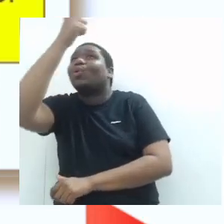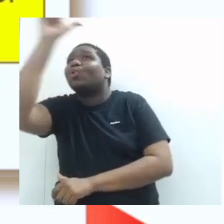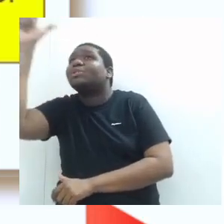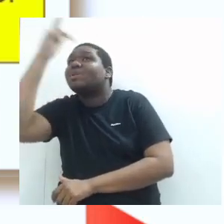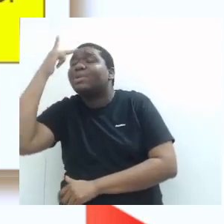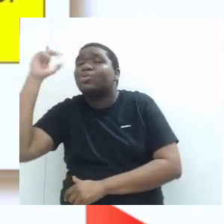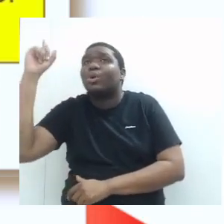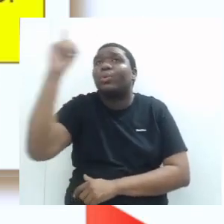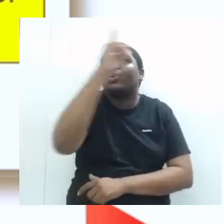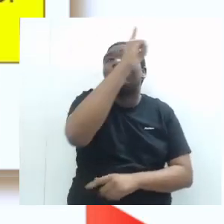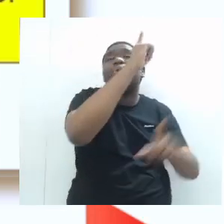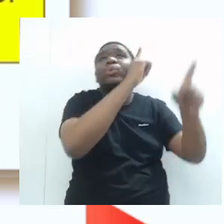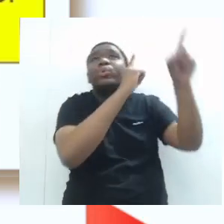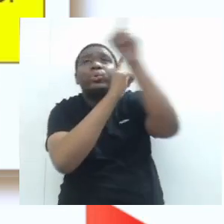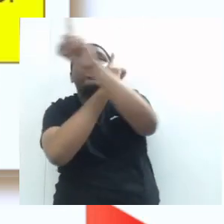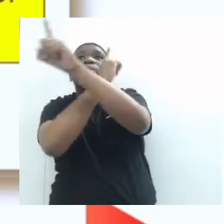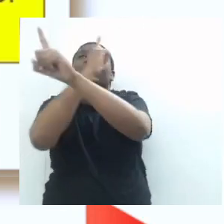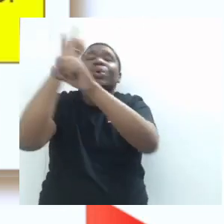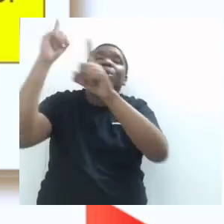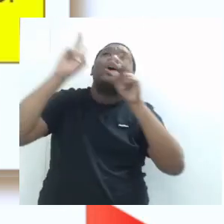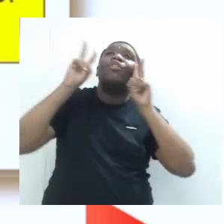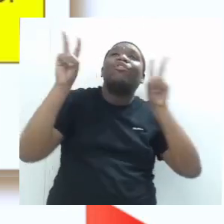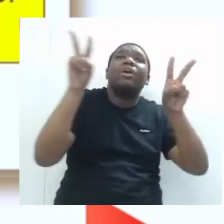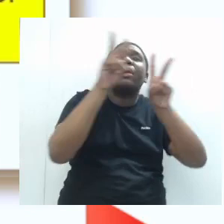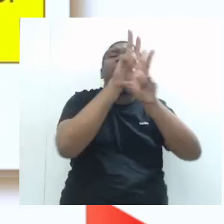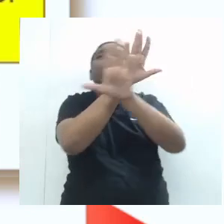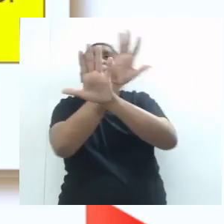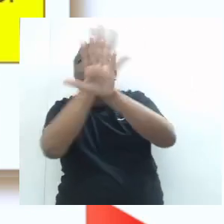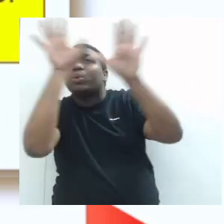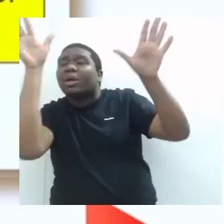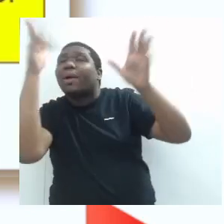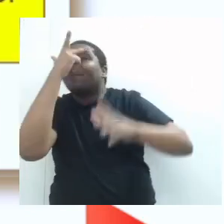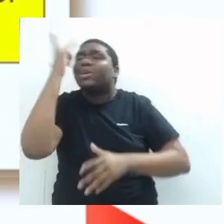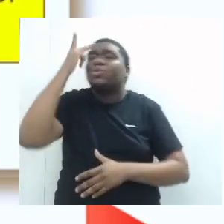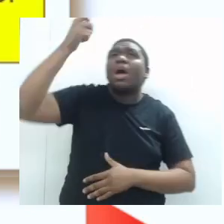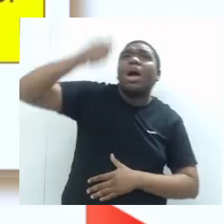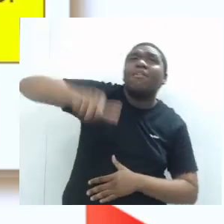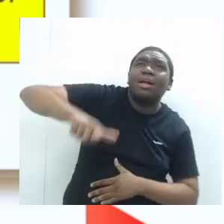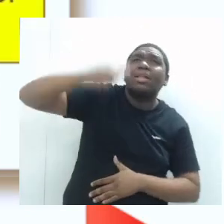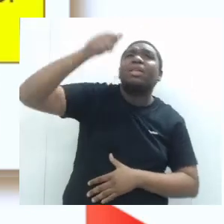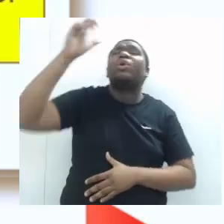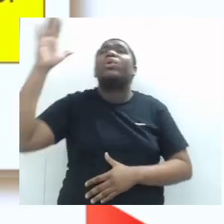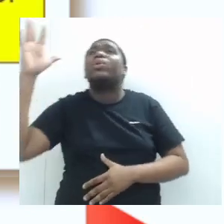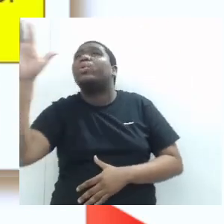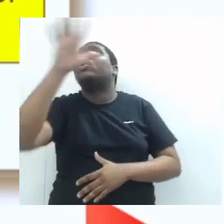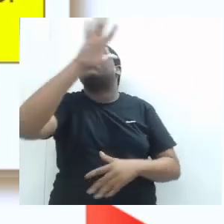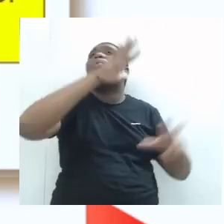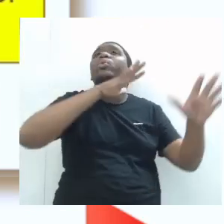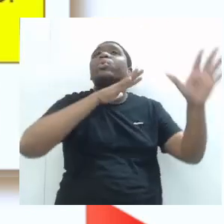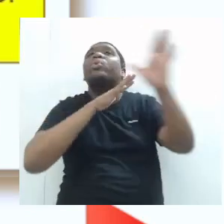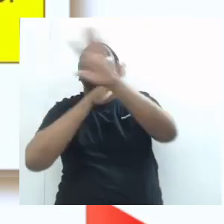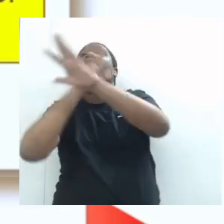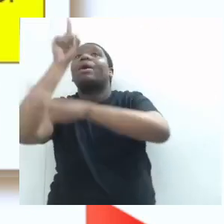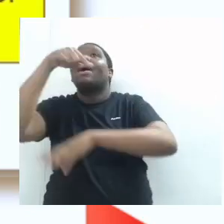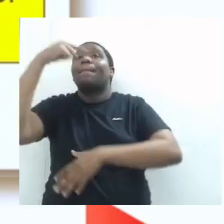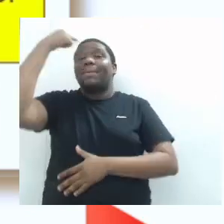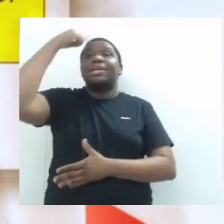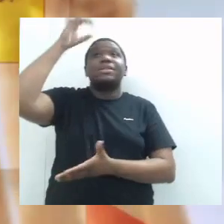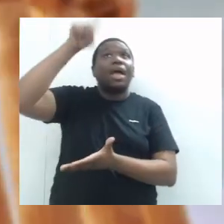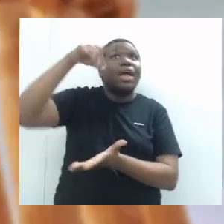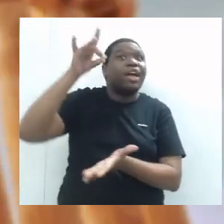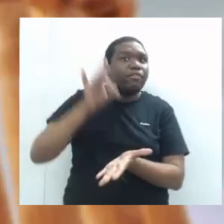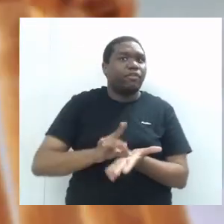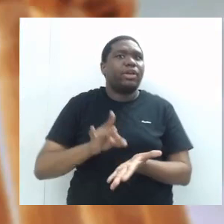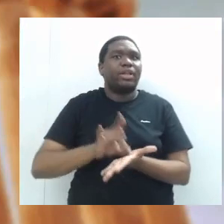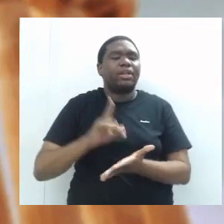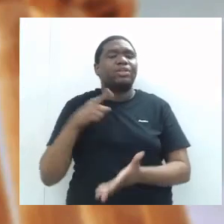homens. Deste modo, os prisioneiros julgam que essas sombras sejam a realidade. Já dá para